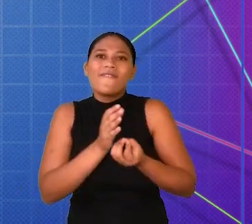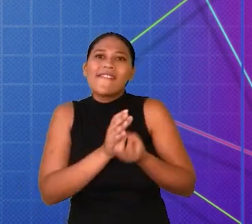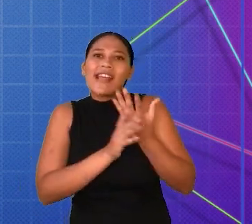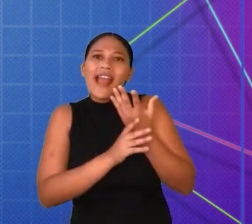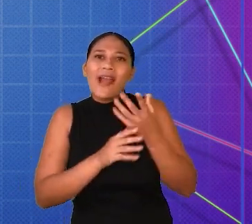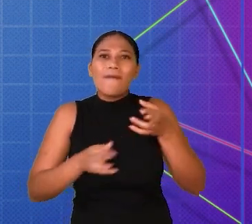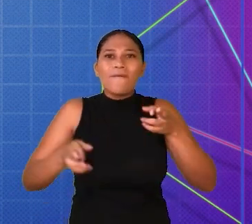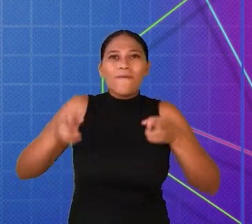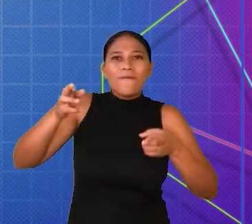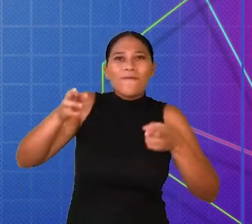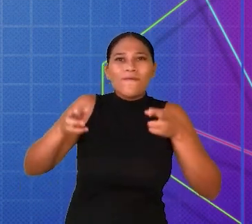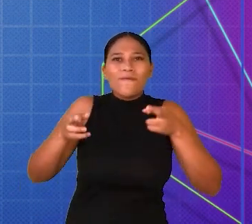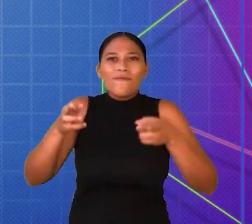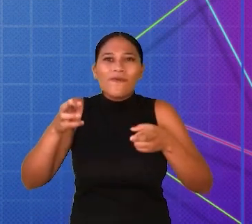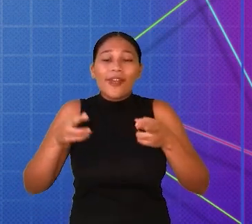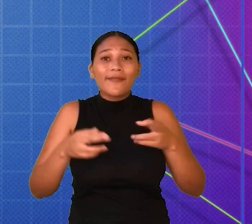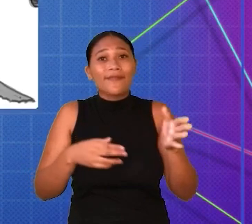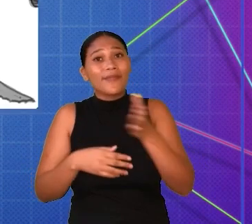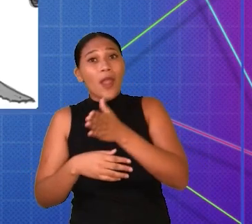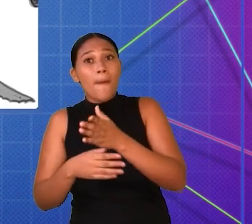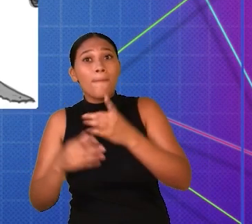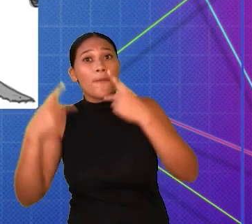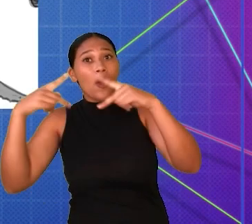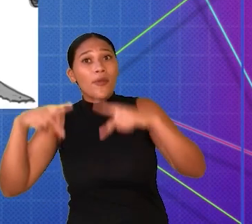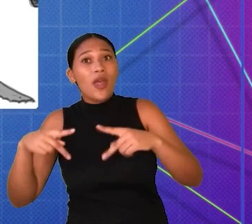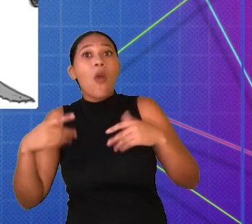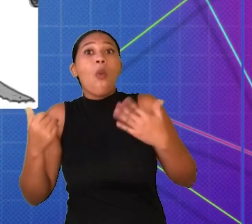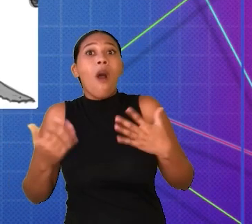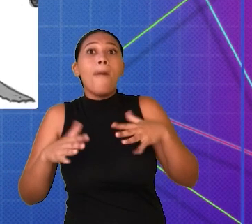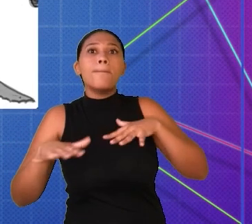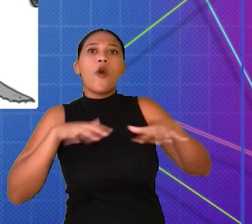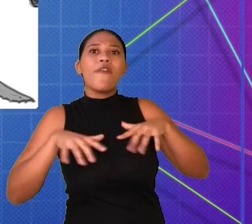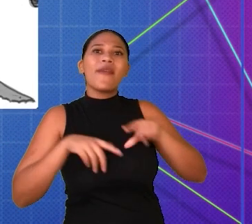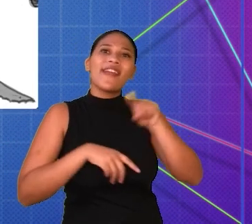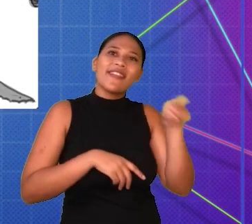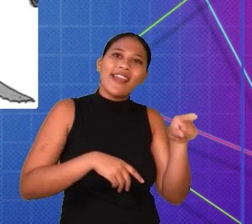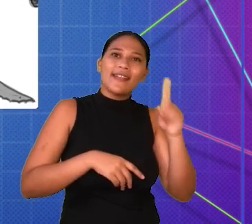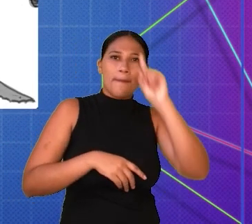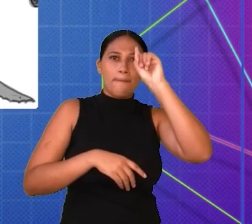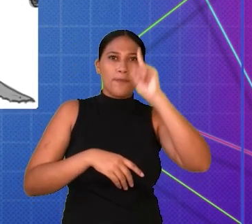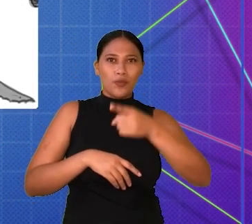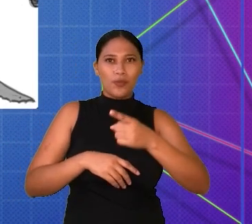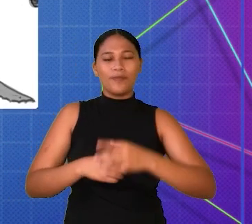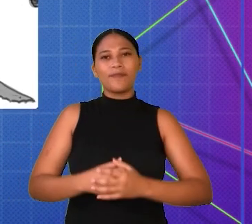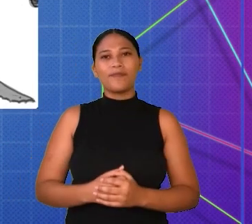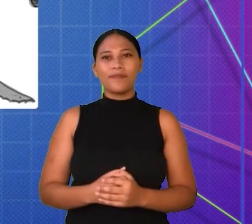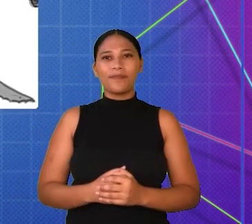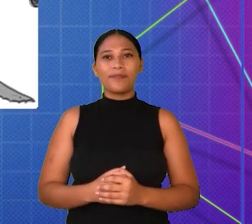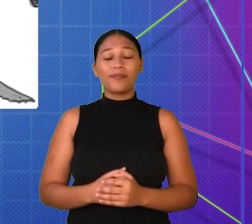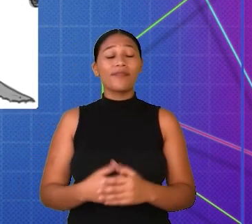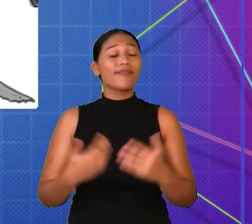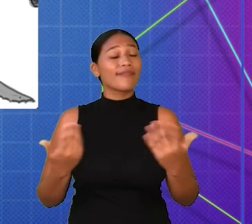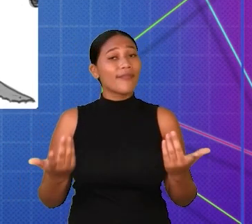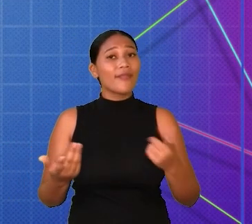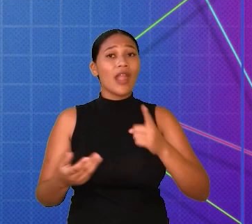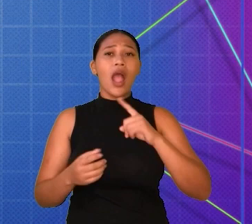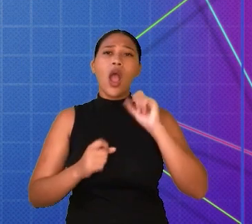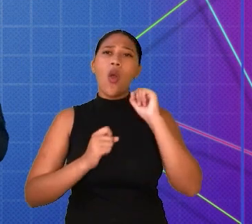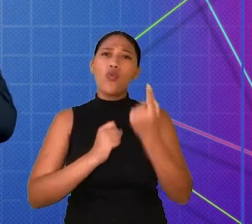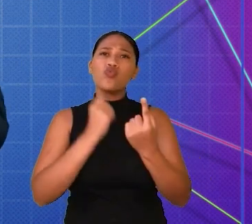ser basicamente o cara que fará as marionetes, e o programador será o que vai dizer quais são os movimentos que essa marionete vai